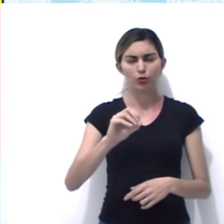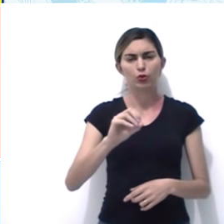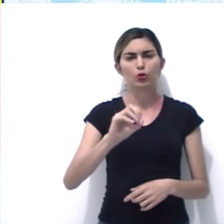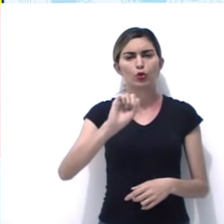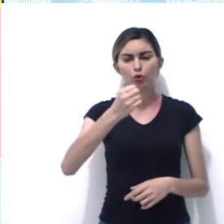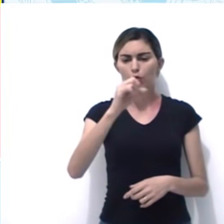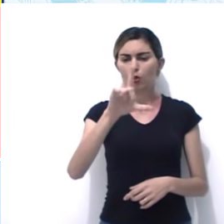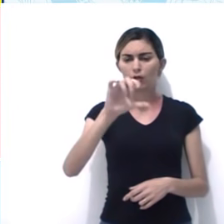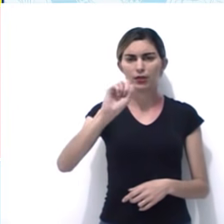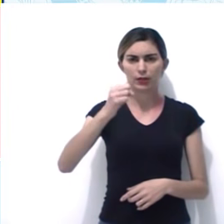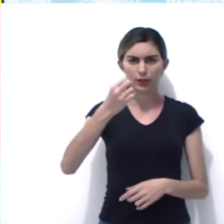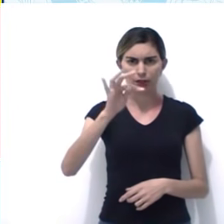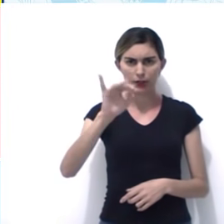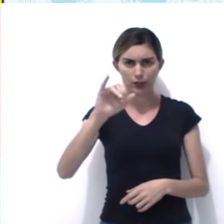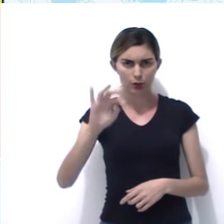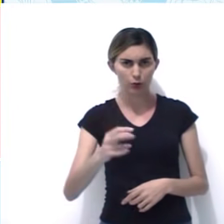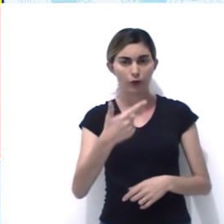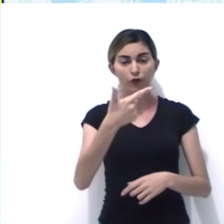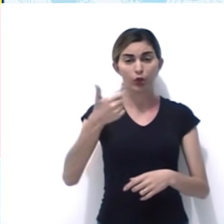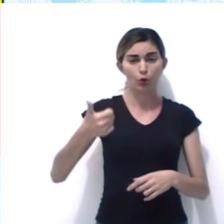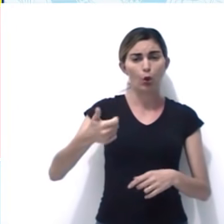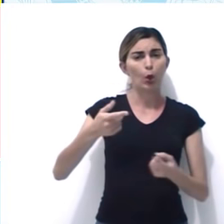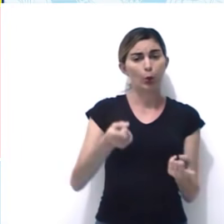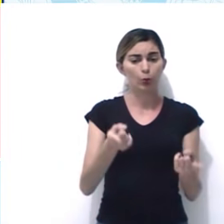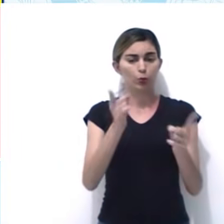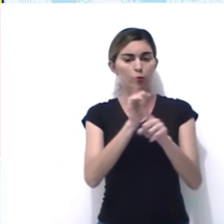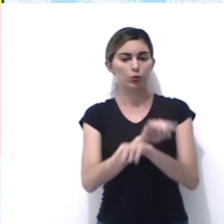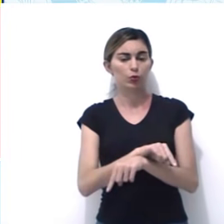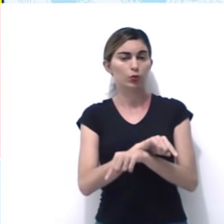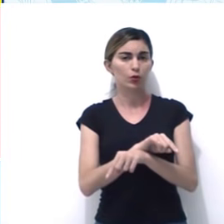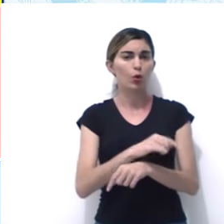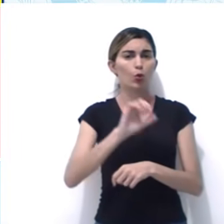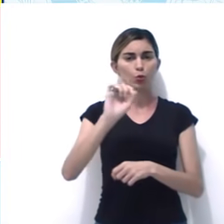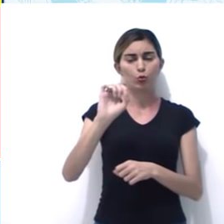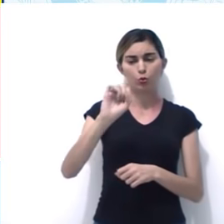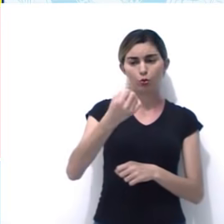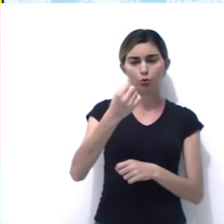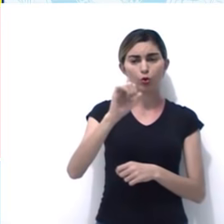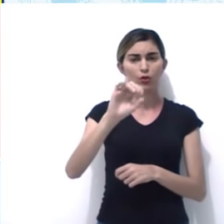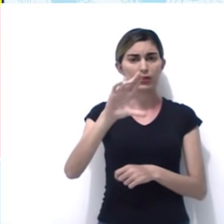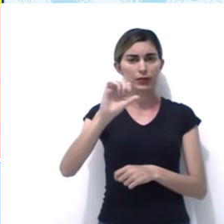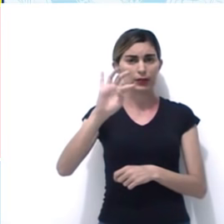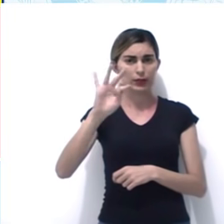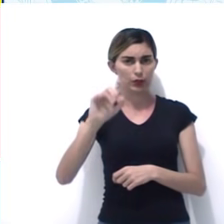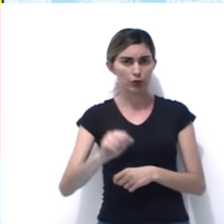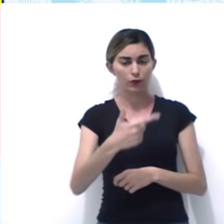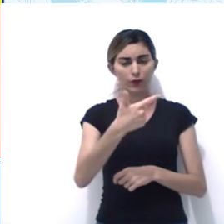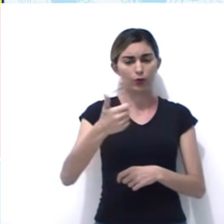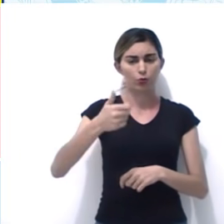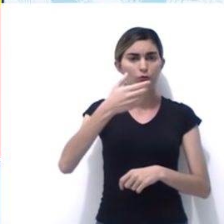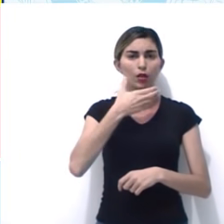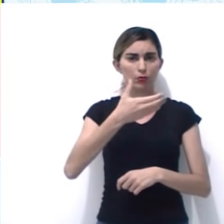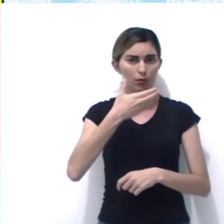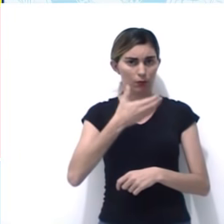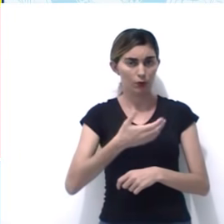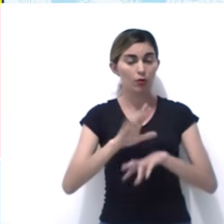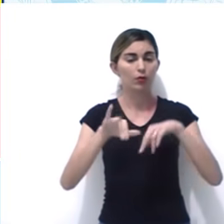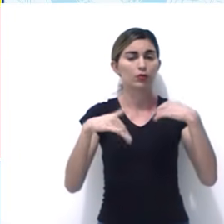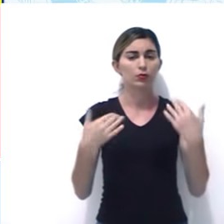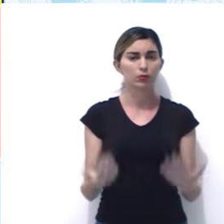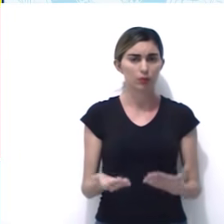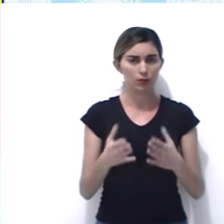20 o solstício de 21 de junho ele é oposto ao solstício de vinte e um de dezembro